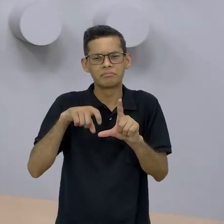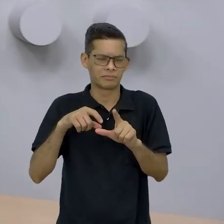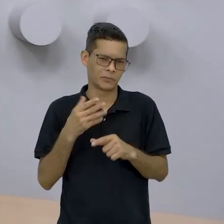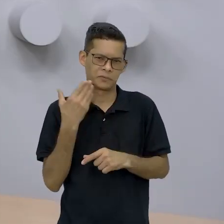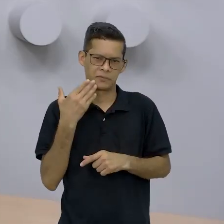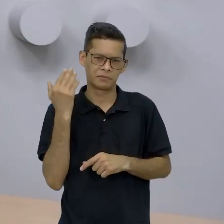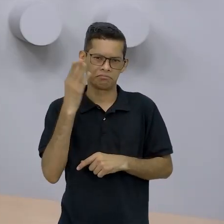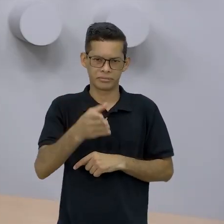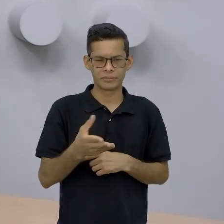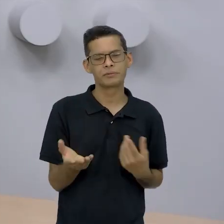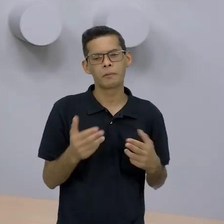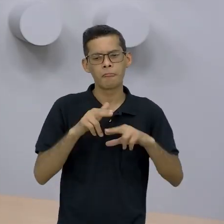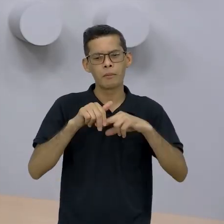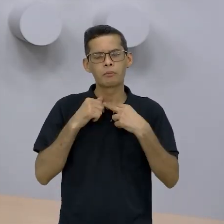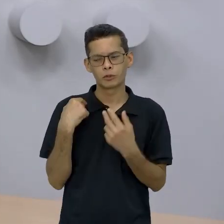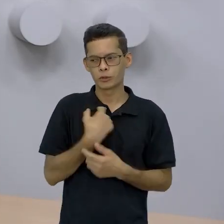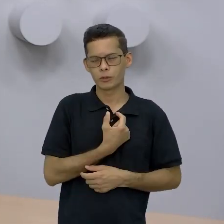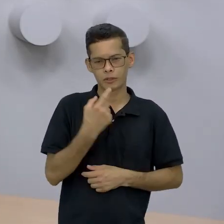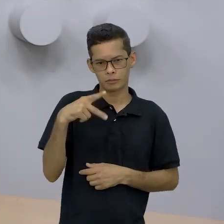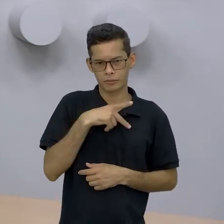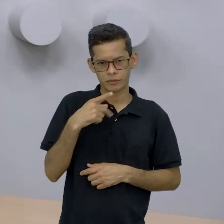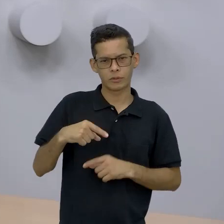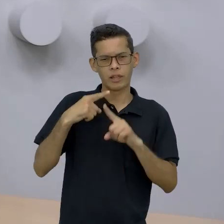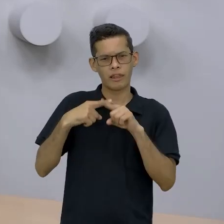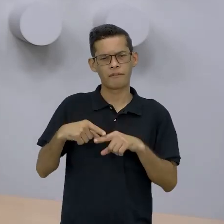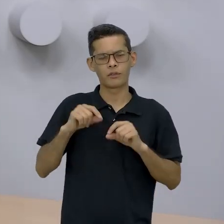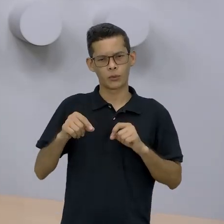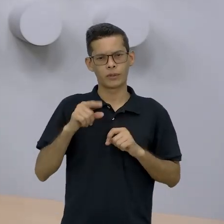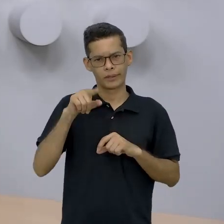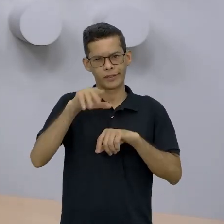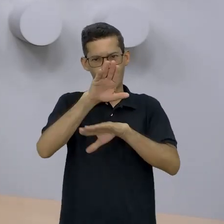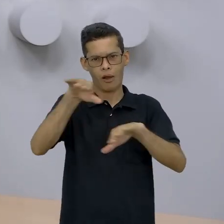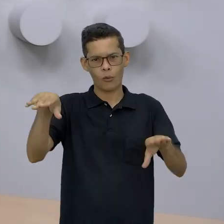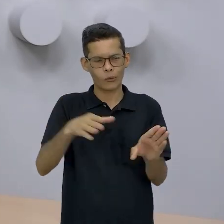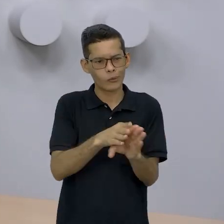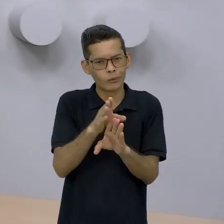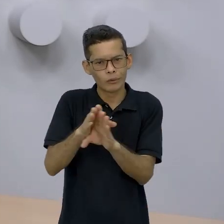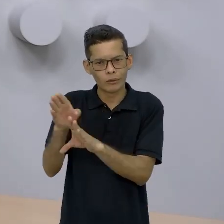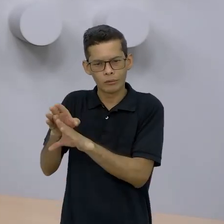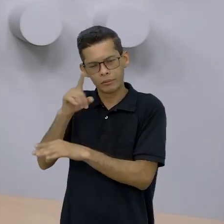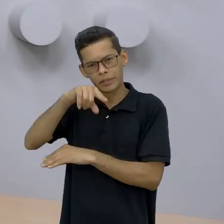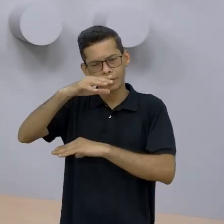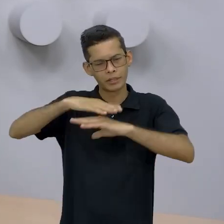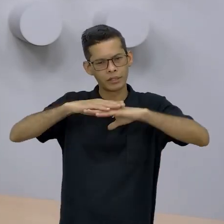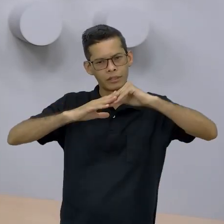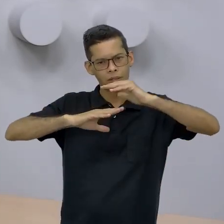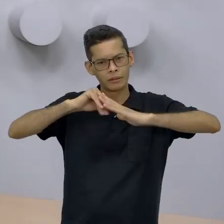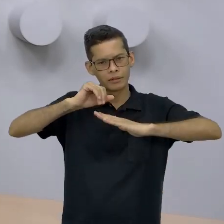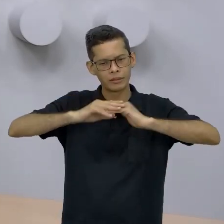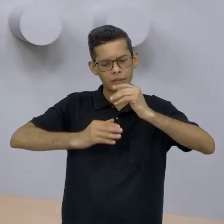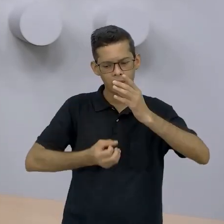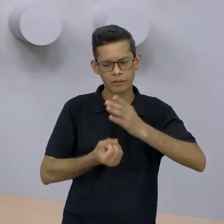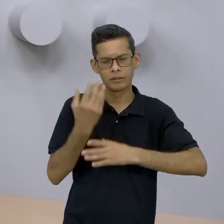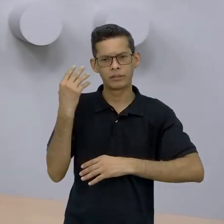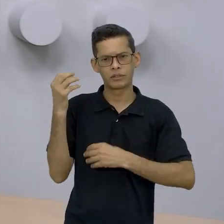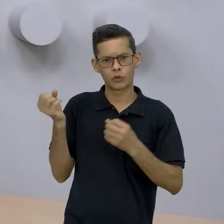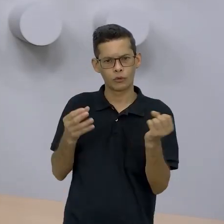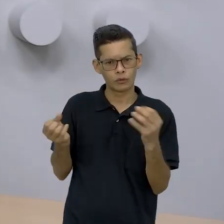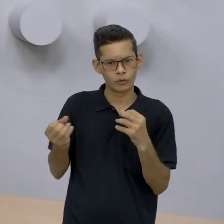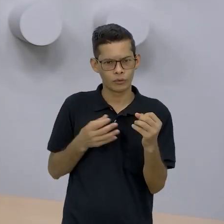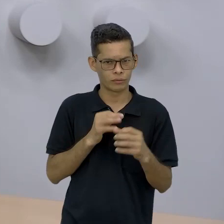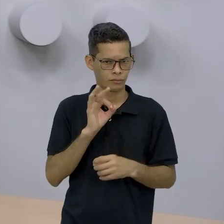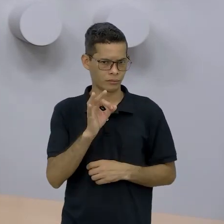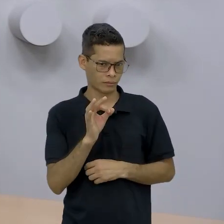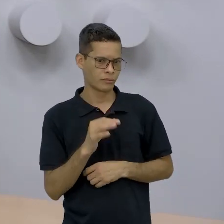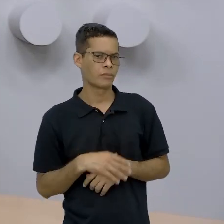do professor é orientar os alunos para a produção de inovação, para a produção de criatividade. A gente